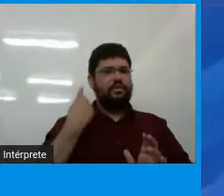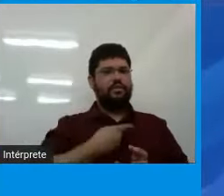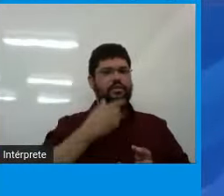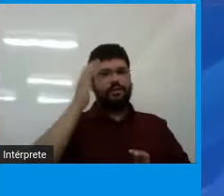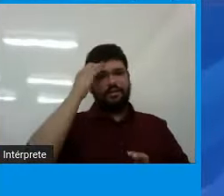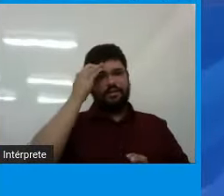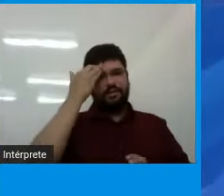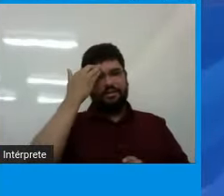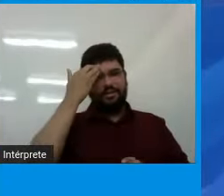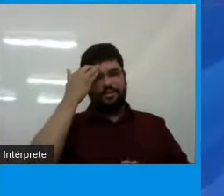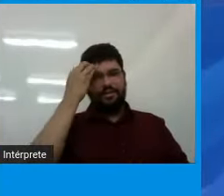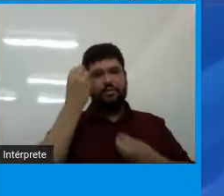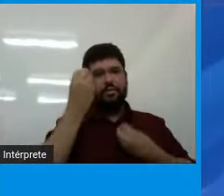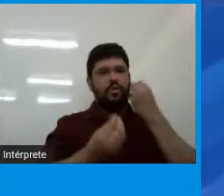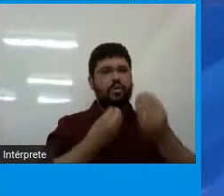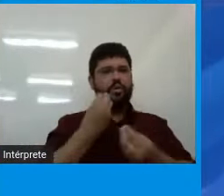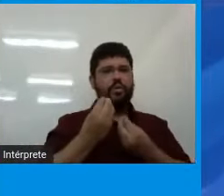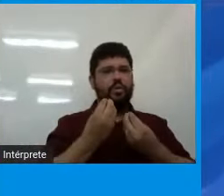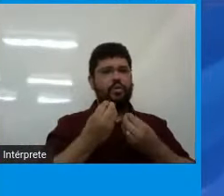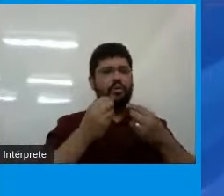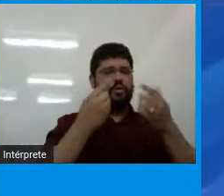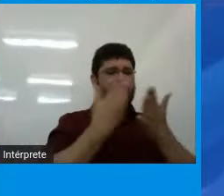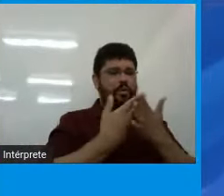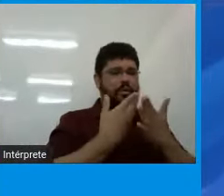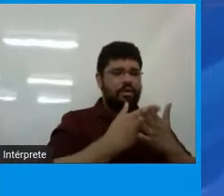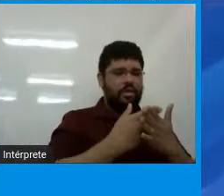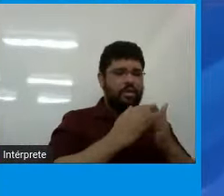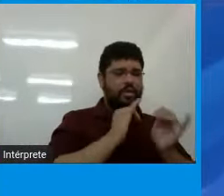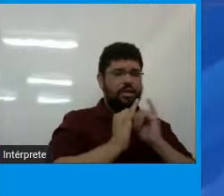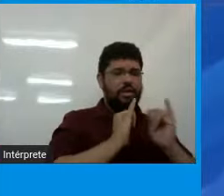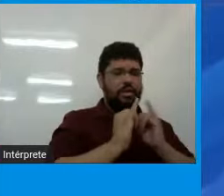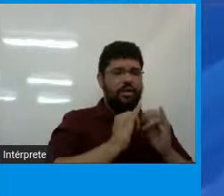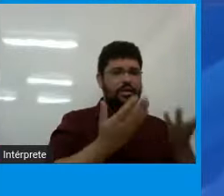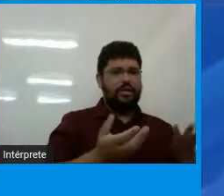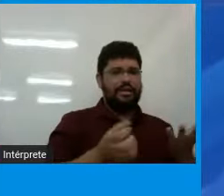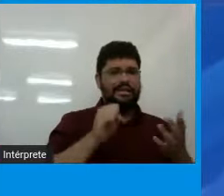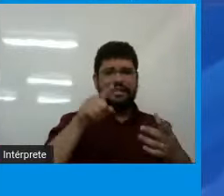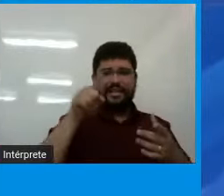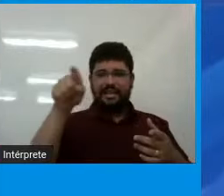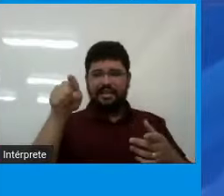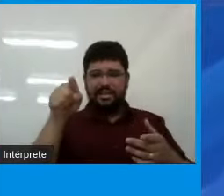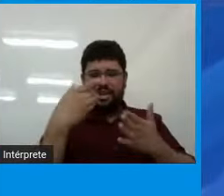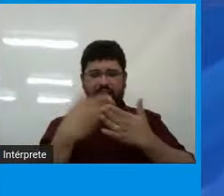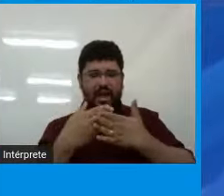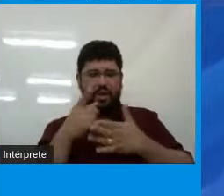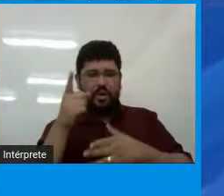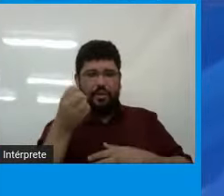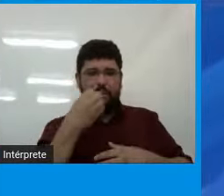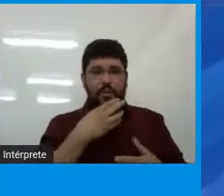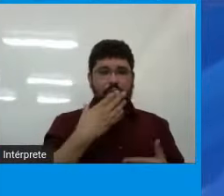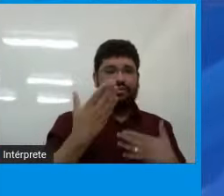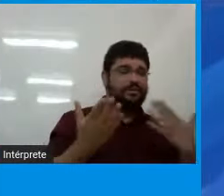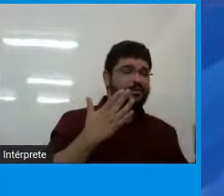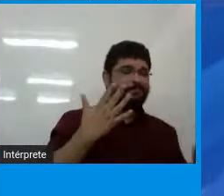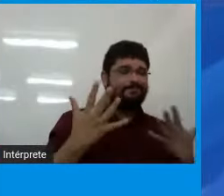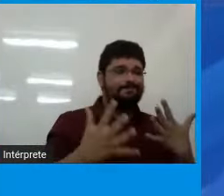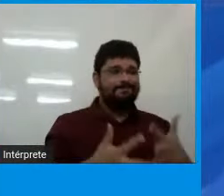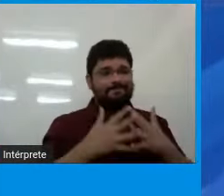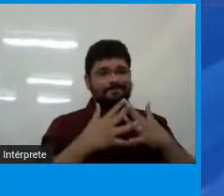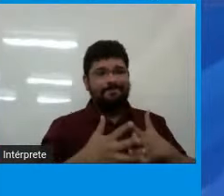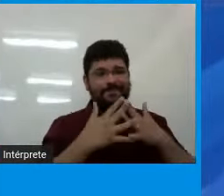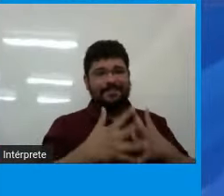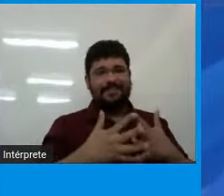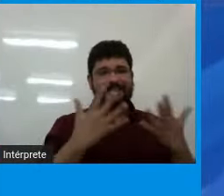o que é que eu coloco na sala de aula virtual, o que é que eu não coloco. Será se esse texto vale uma aula? Esse texto seria o equivalente à minha